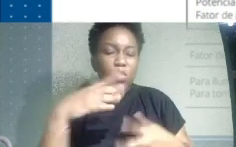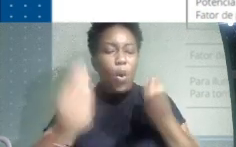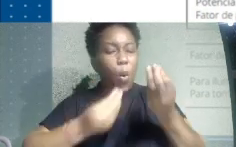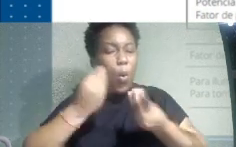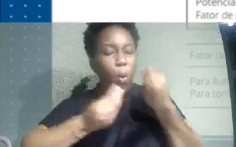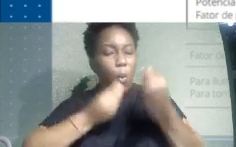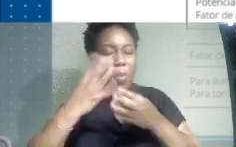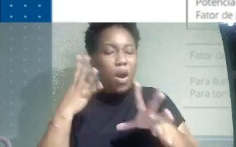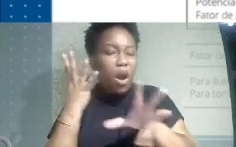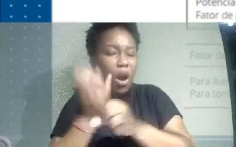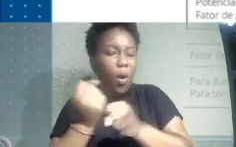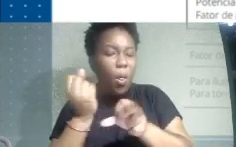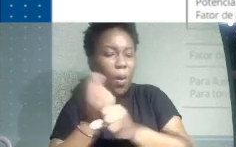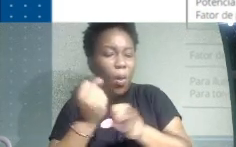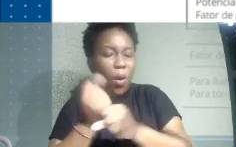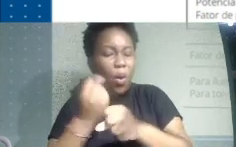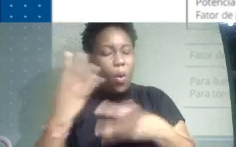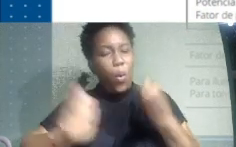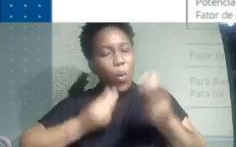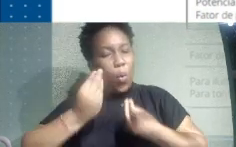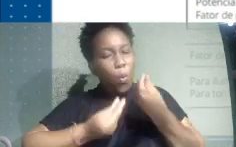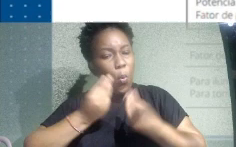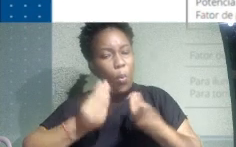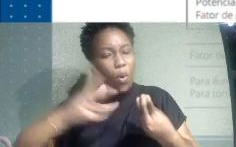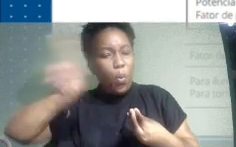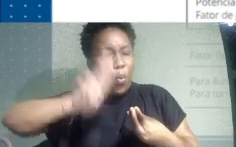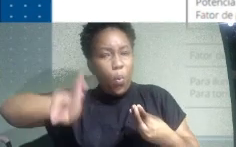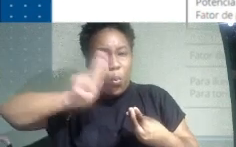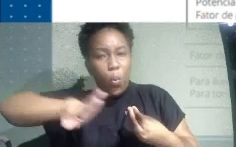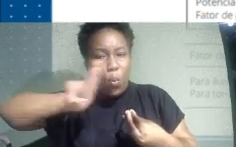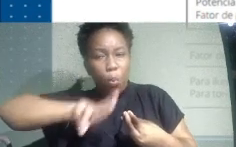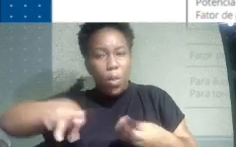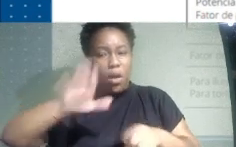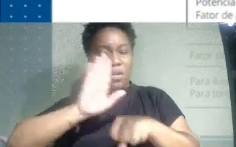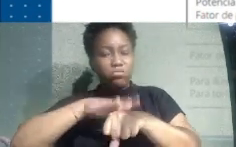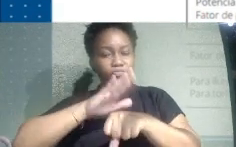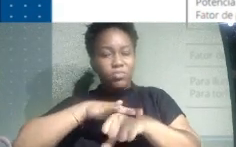então como eu utilizo esse fator em meus cálculos? Dá uma